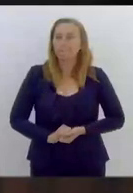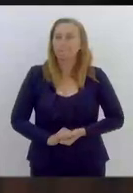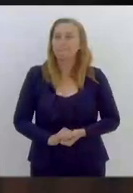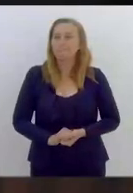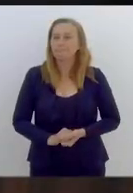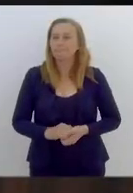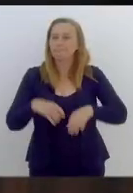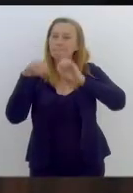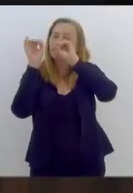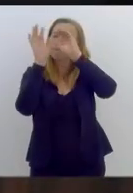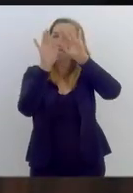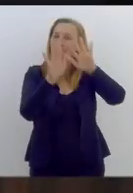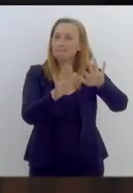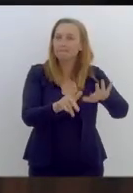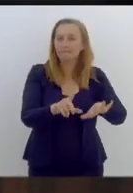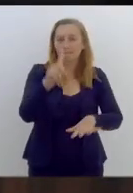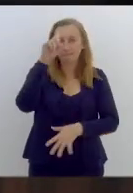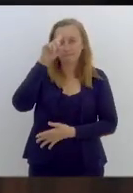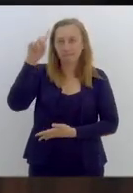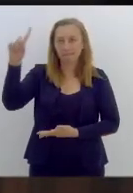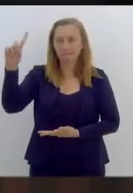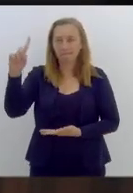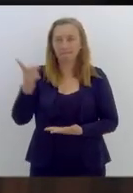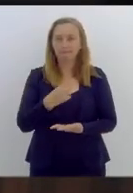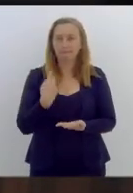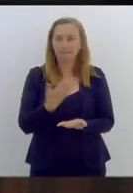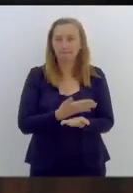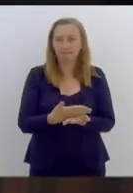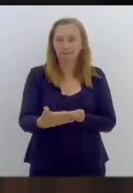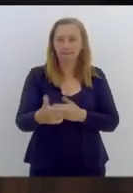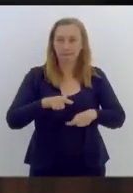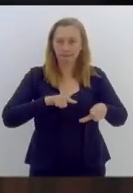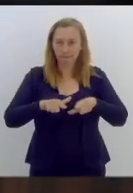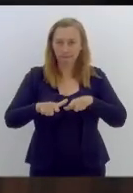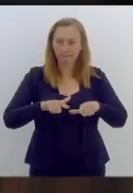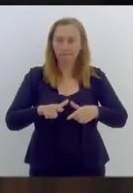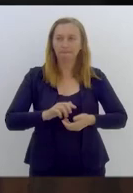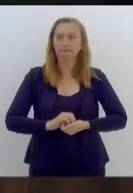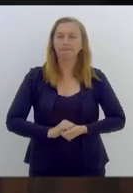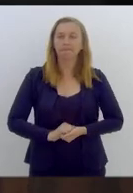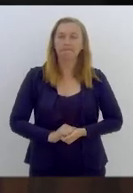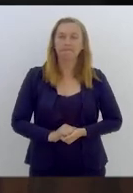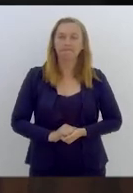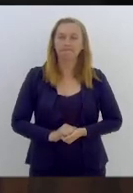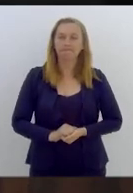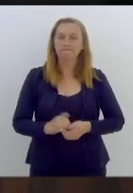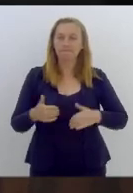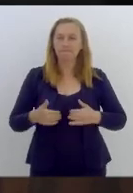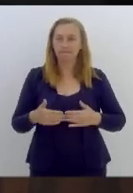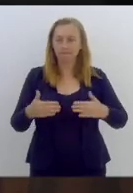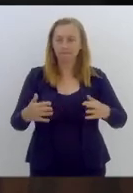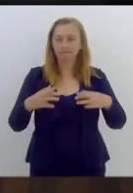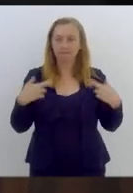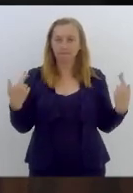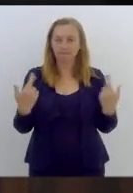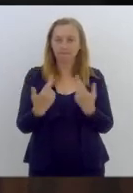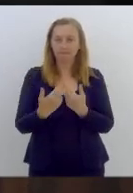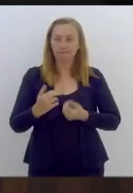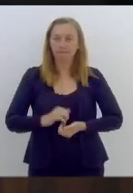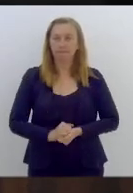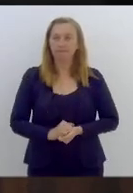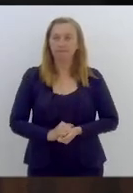havendo o número legal e sobre a proteção de Deus iniciamos os nossos trabalho está aberta a sessão